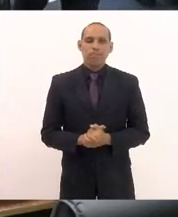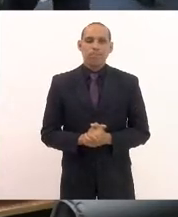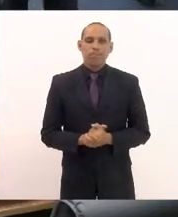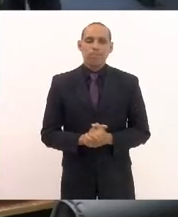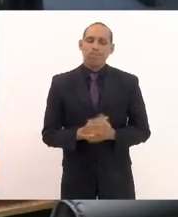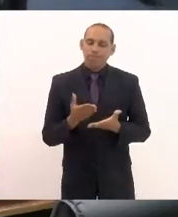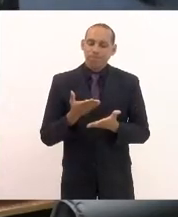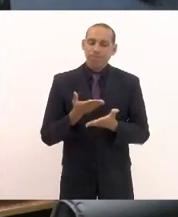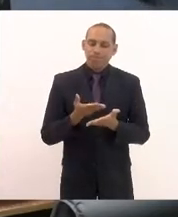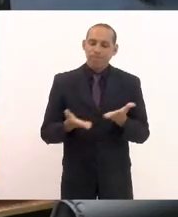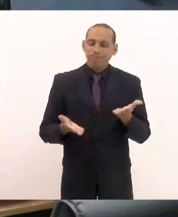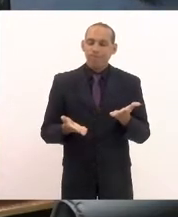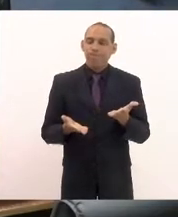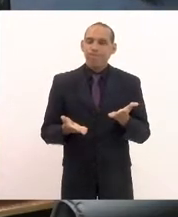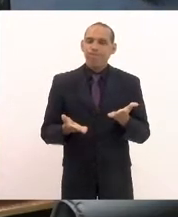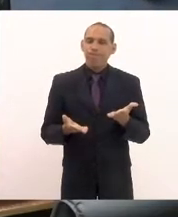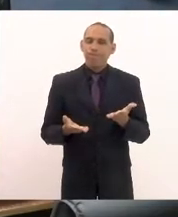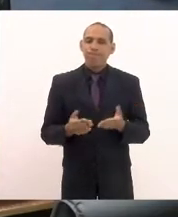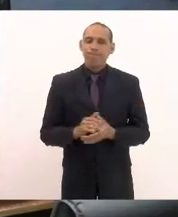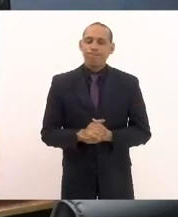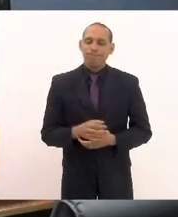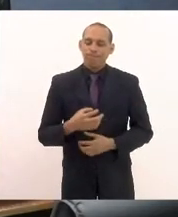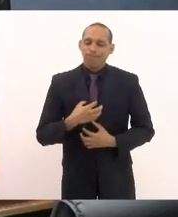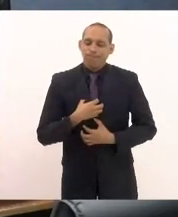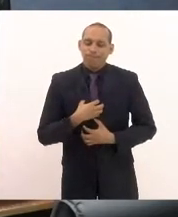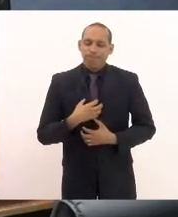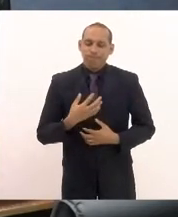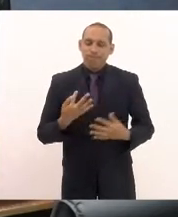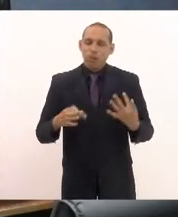Perda é sempre uma perda.